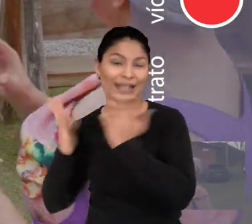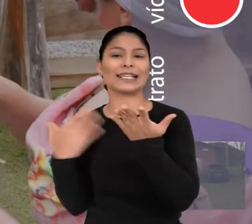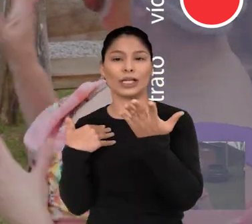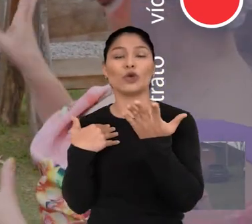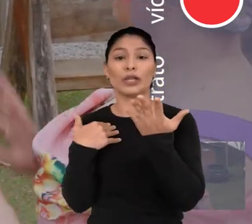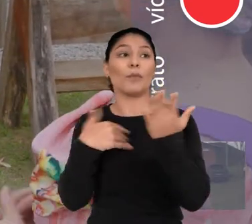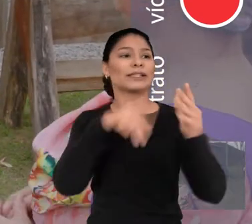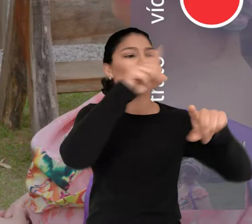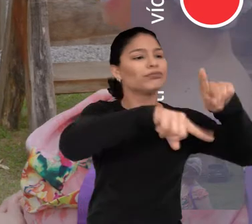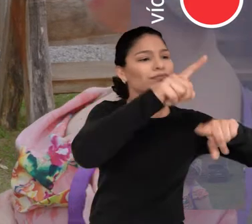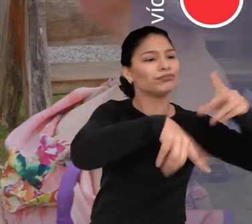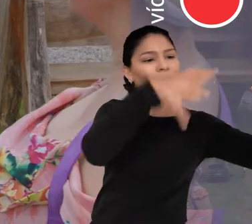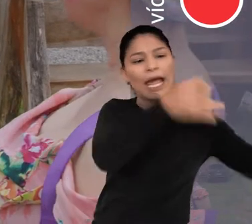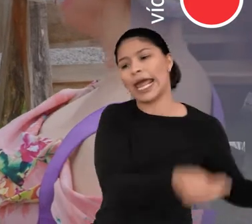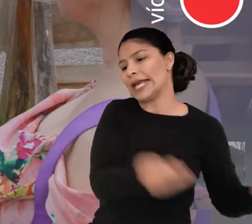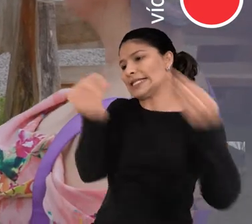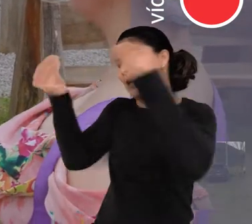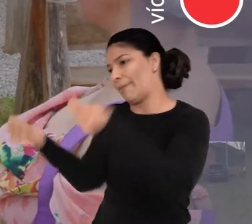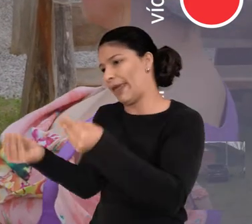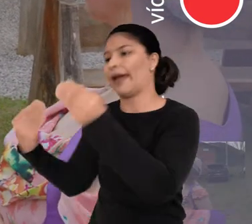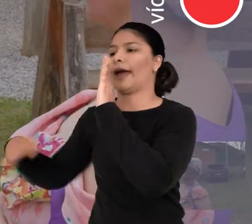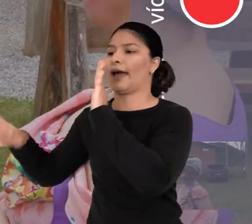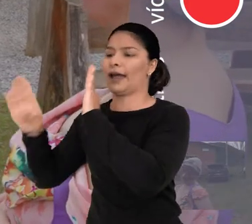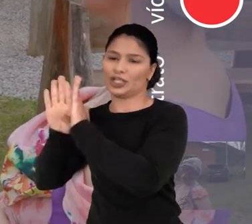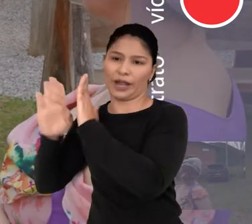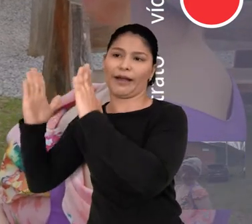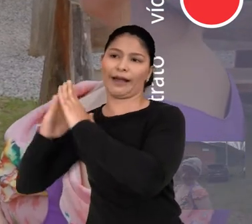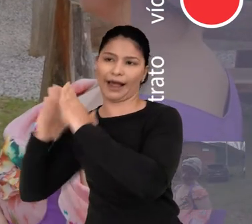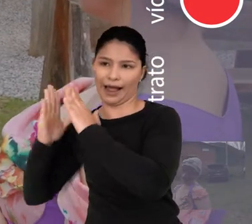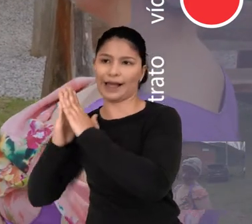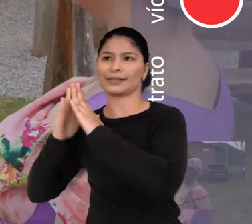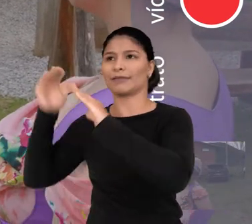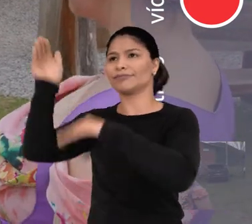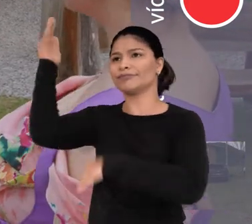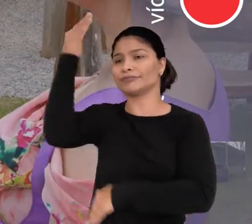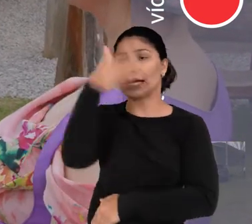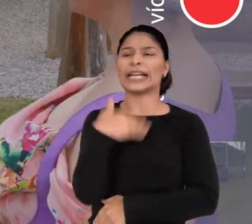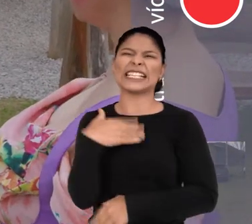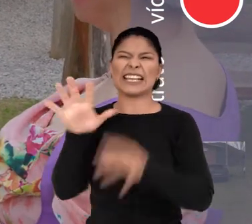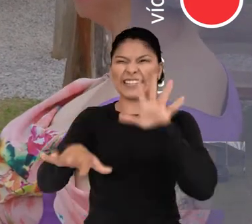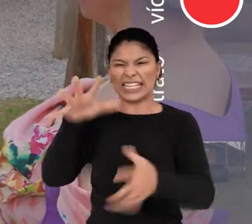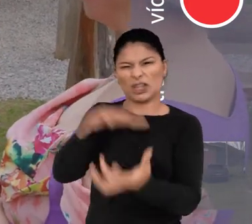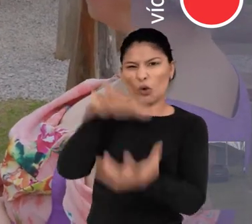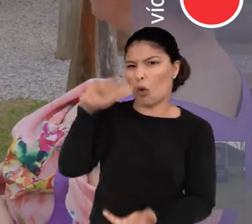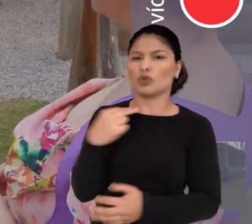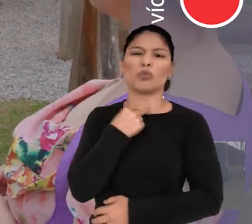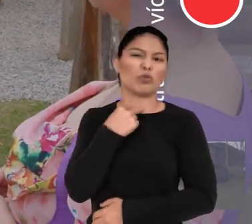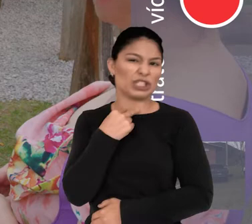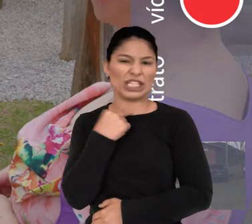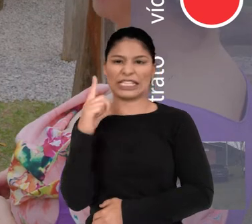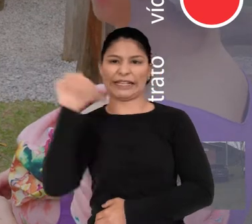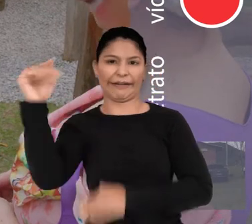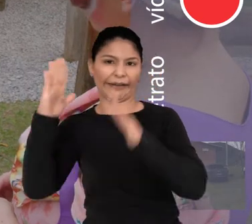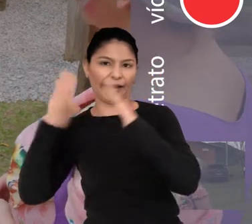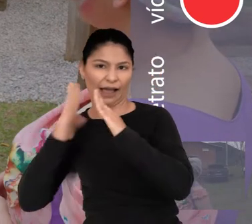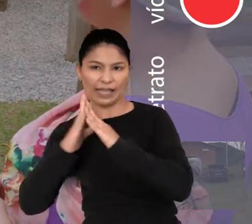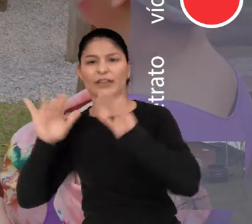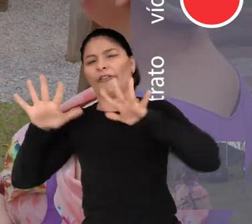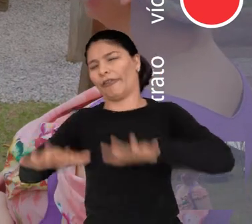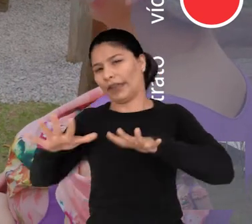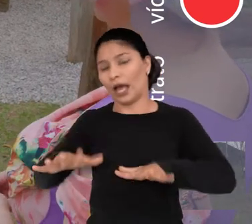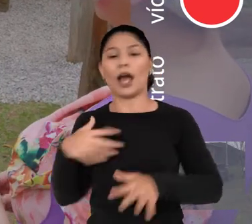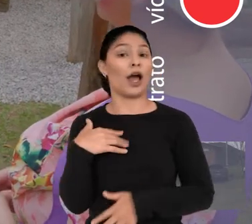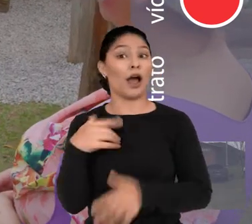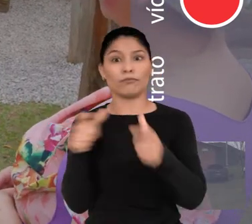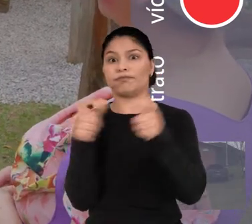Então essa questão De receber a domicílio A cesta Para muitas pessoas Principalmente Às vezes idosos Que não podiam sair